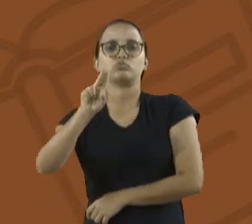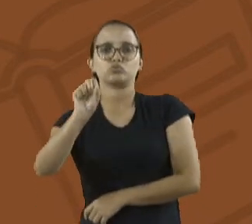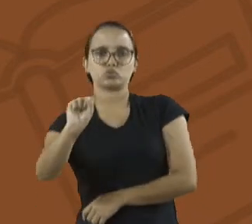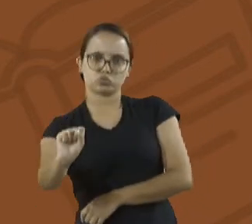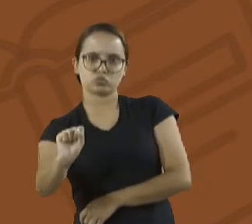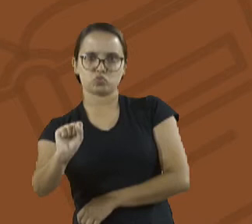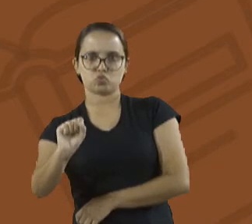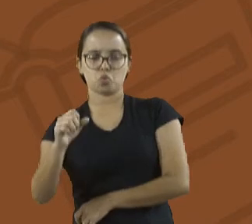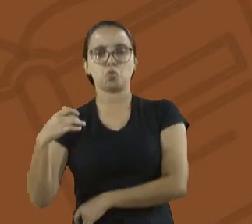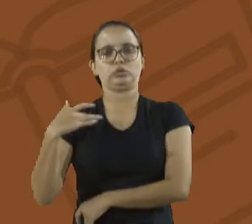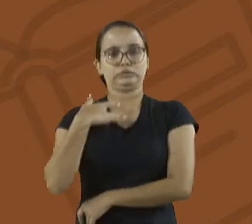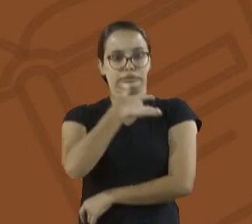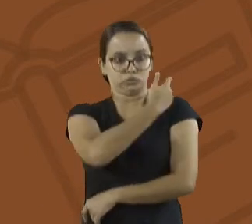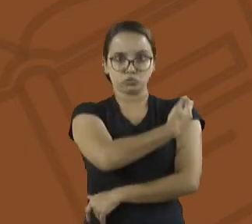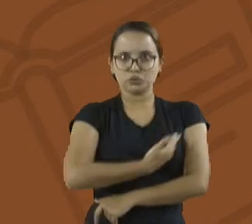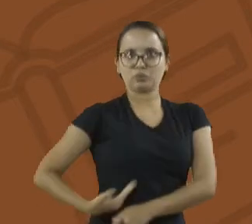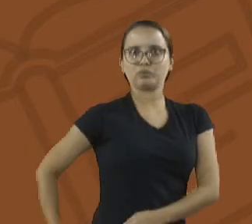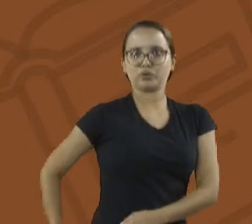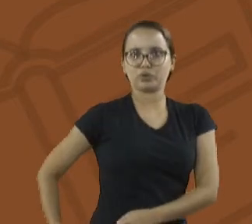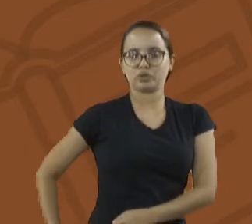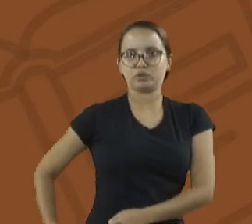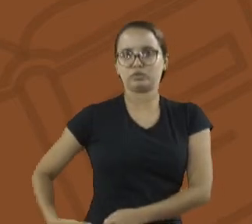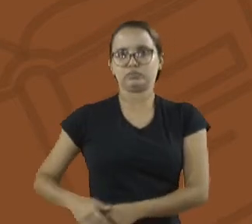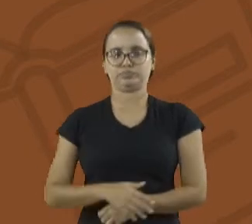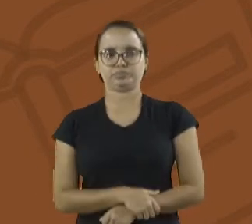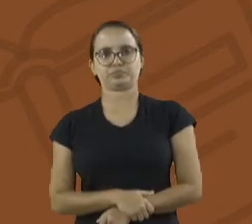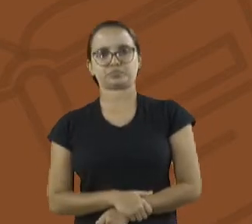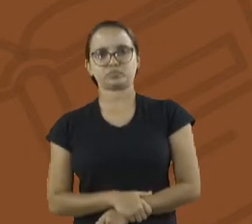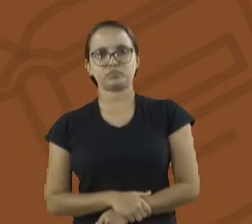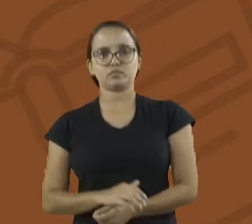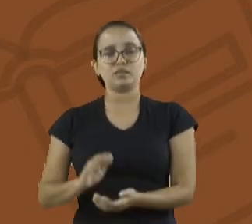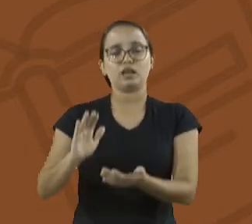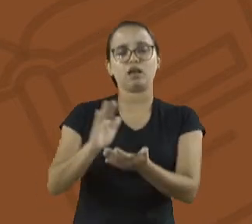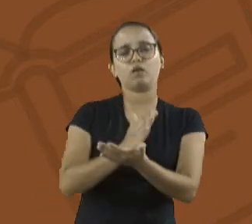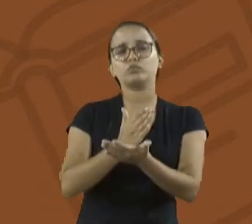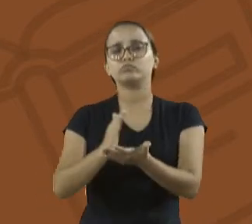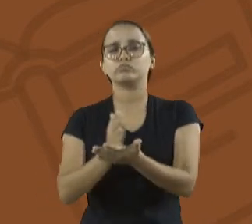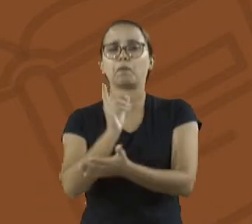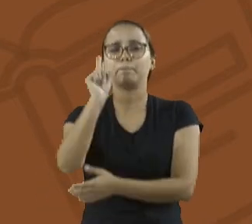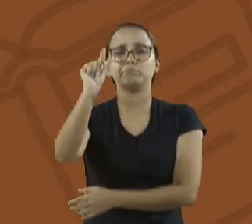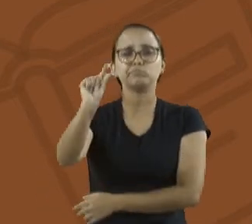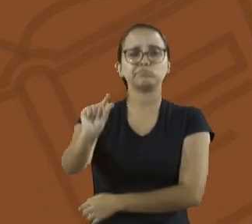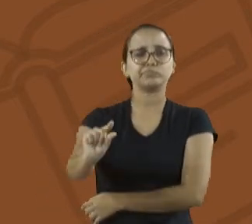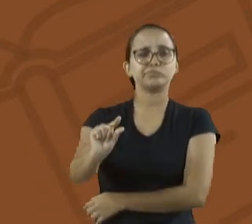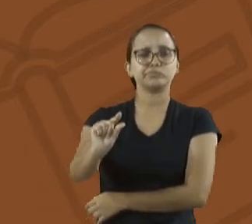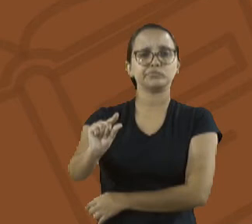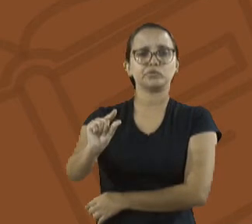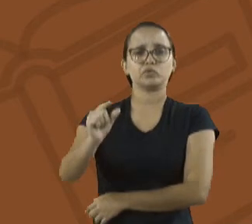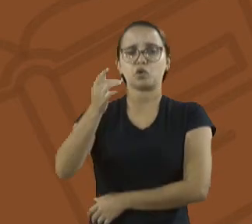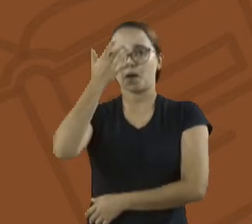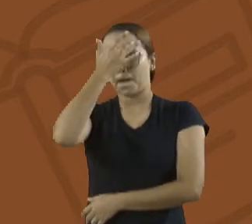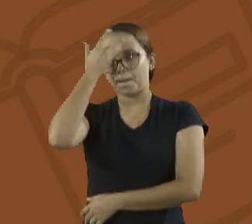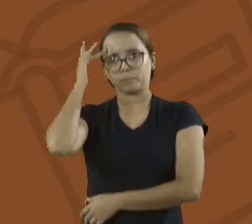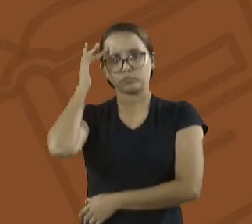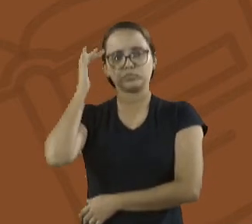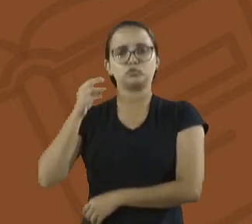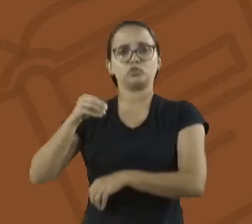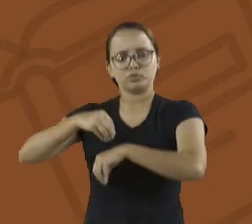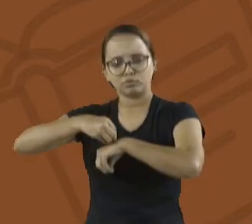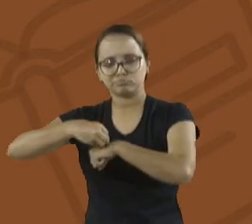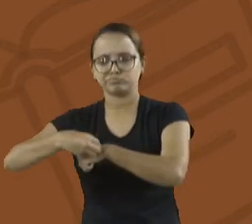pessoas, só 4 são indicadas para praticar atividade física. E nesse perfil,